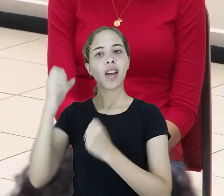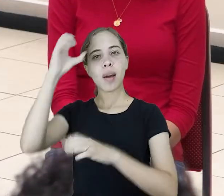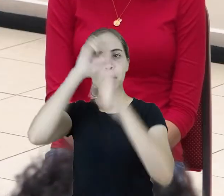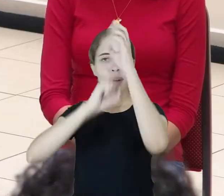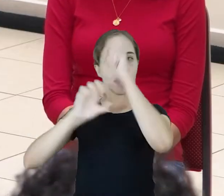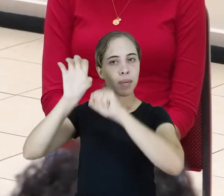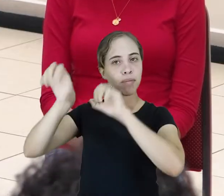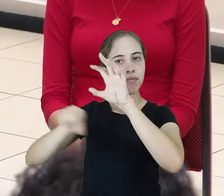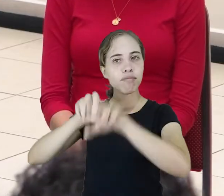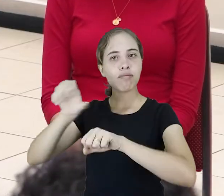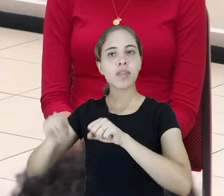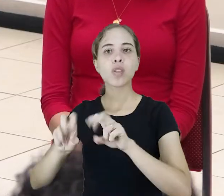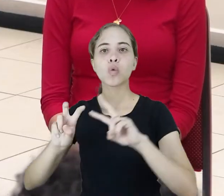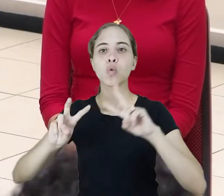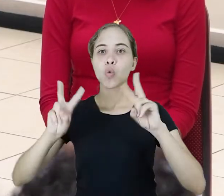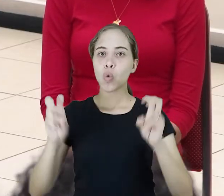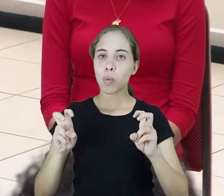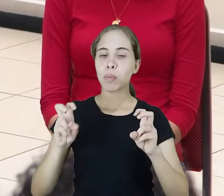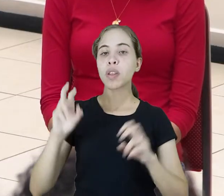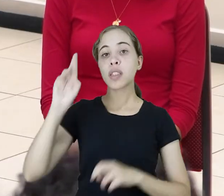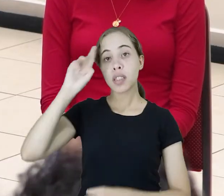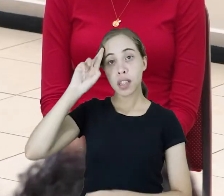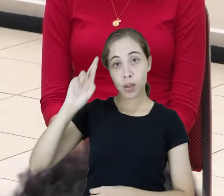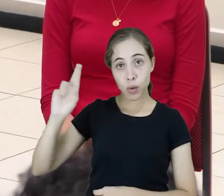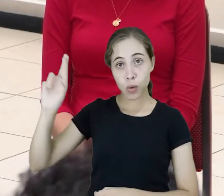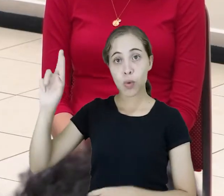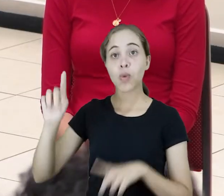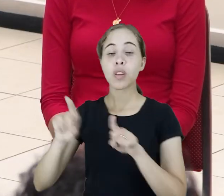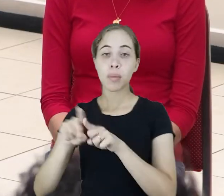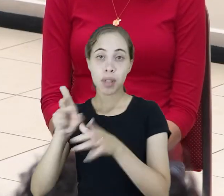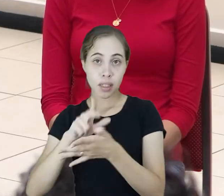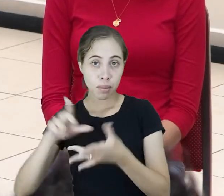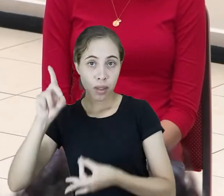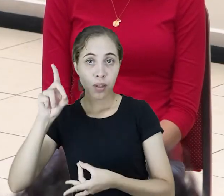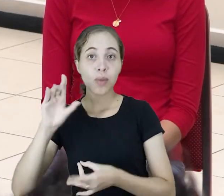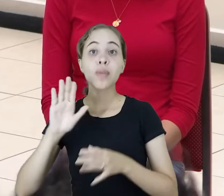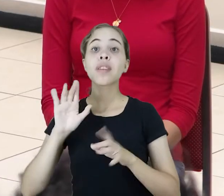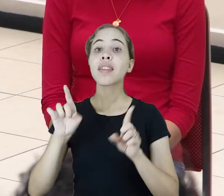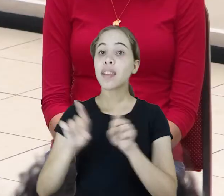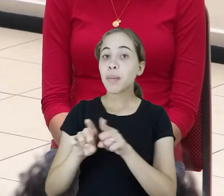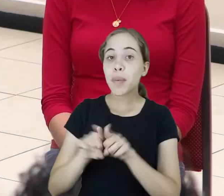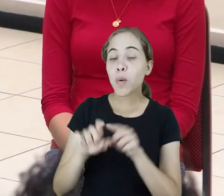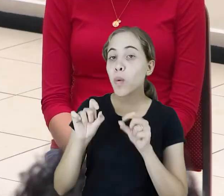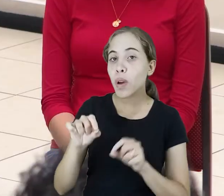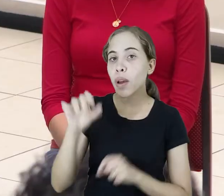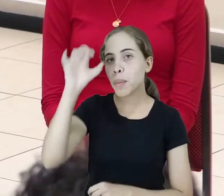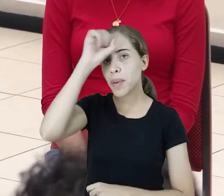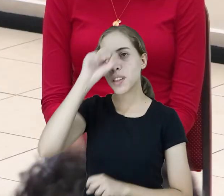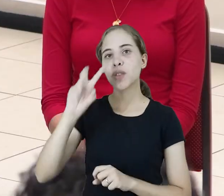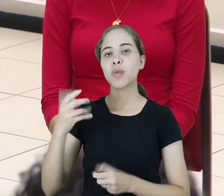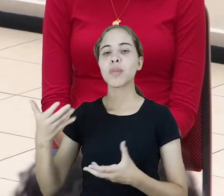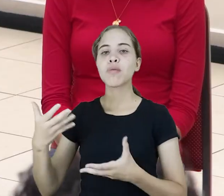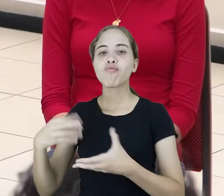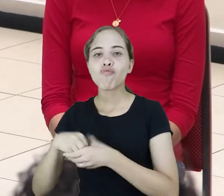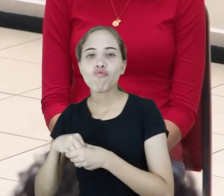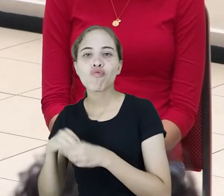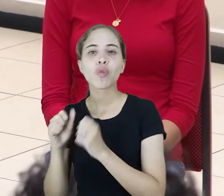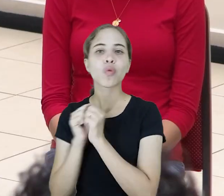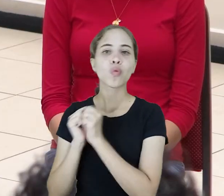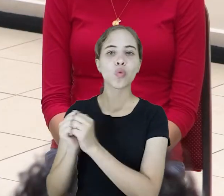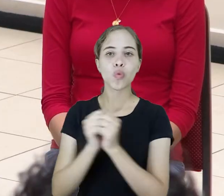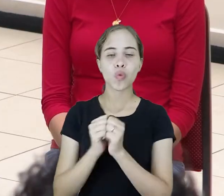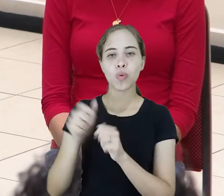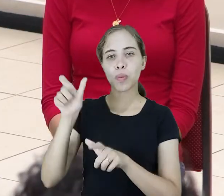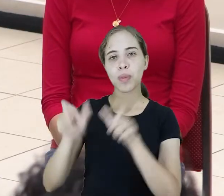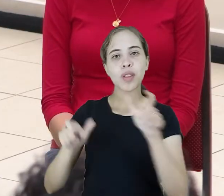coisas que não sejam só apenas sobre o Senhor e o Espírito, mas também sobre convivência e pessoas